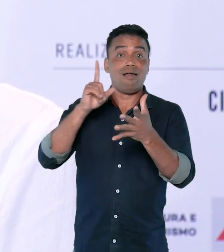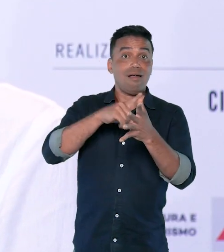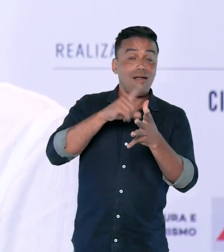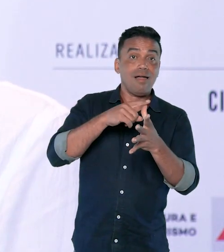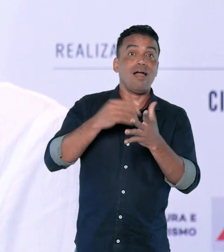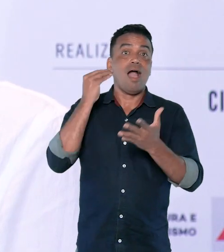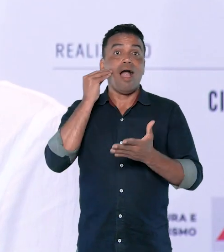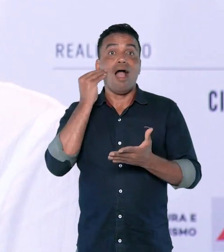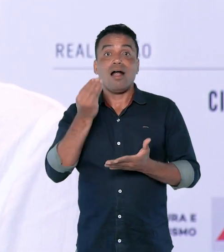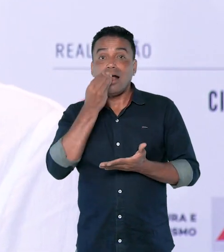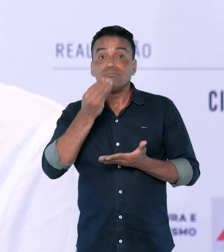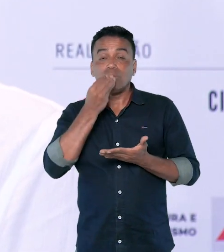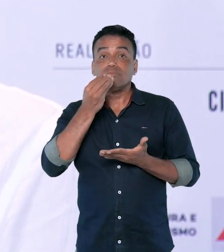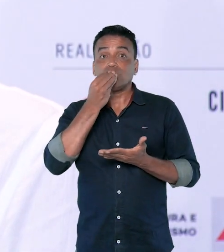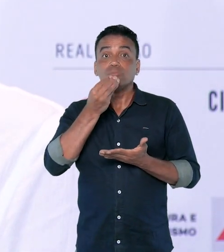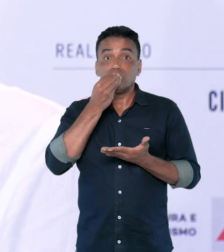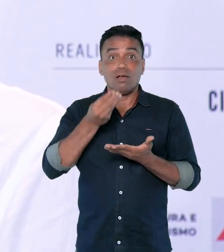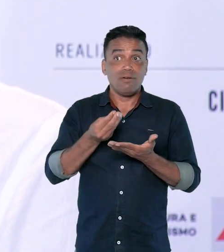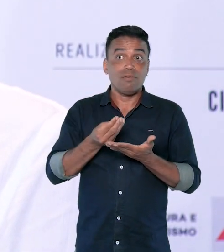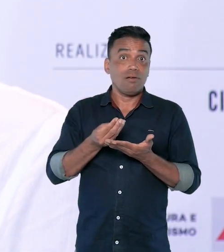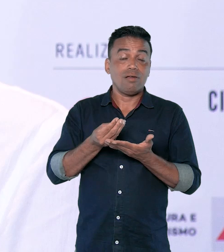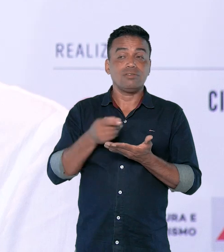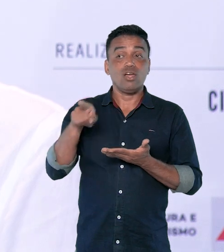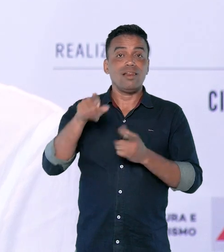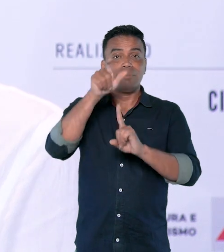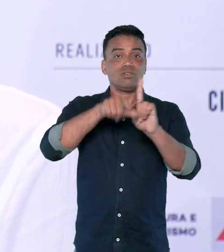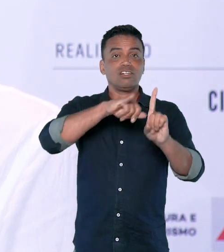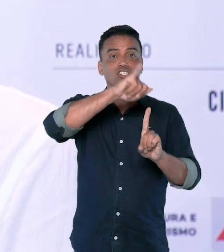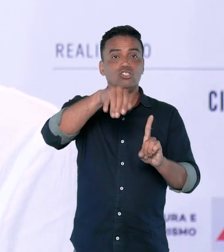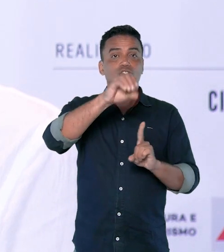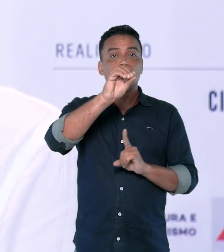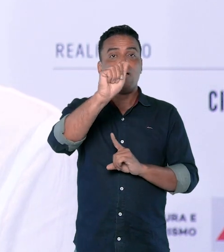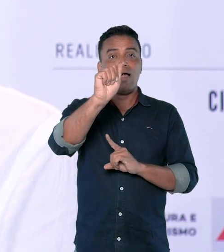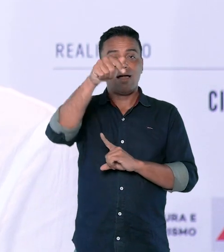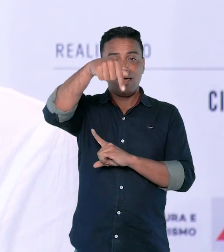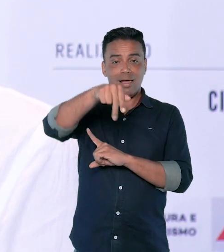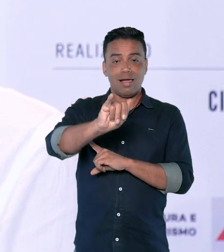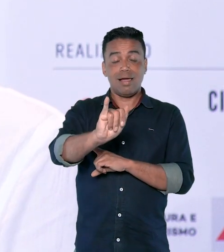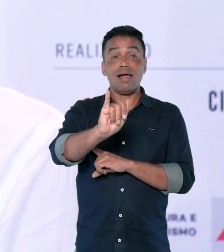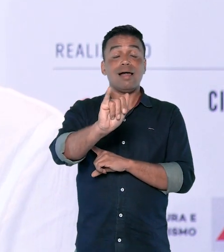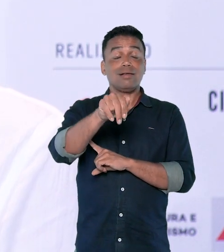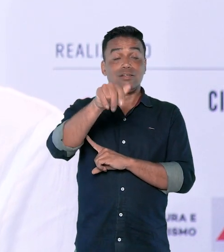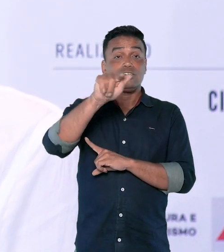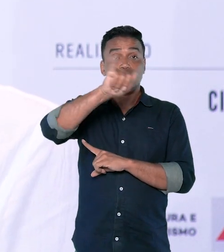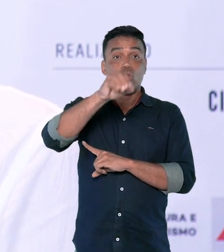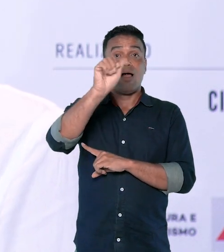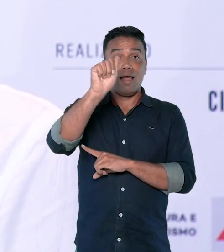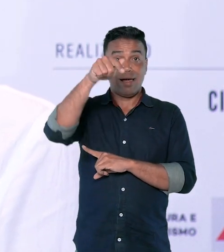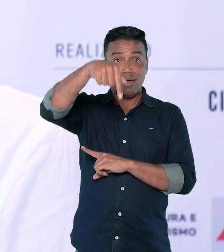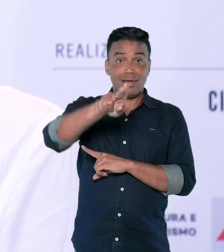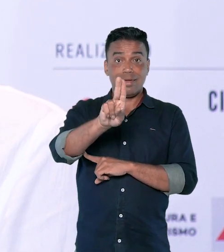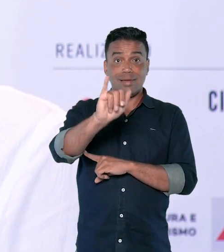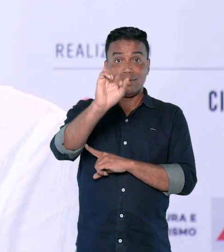professor. O Joaquim é o contrário, né? Na verdade, ele se recusa a pegar qualquer coisa, né?